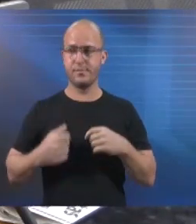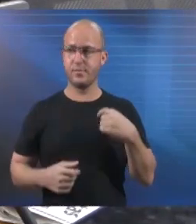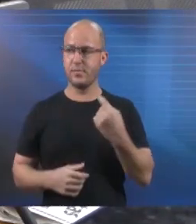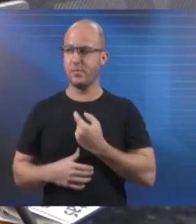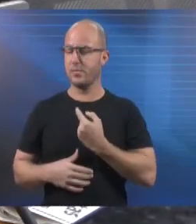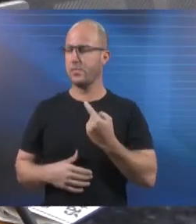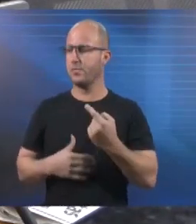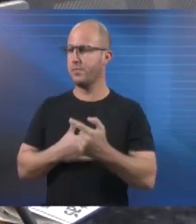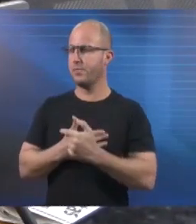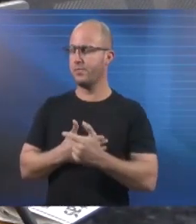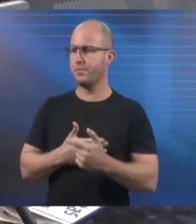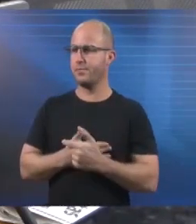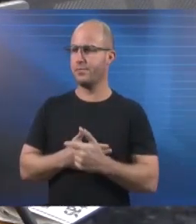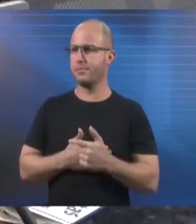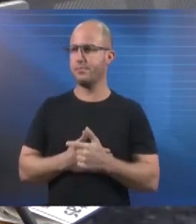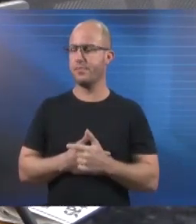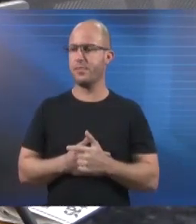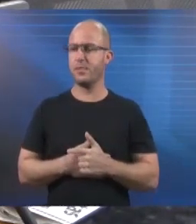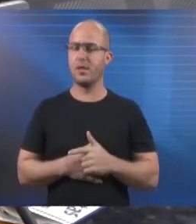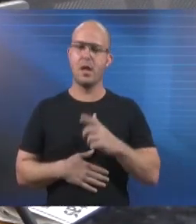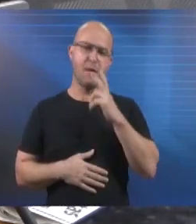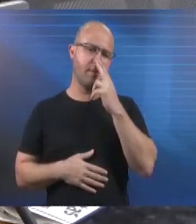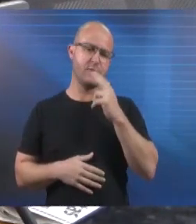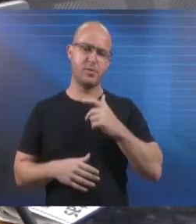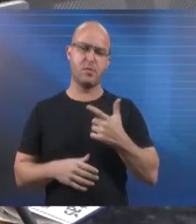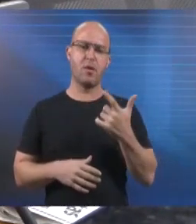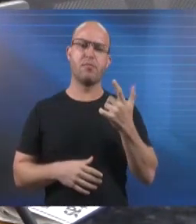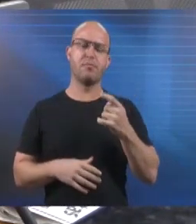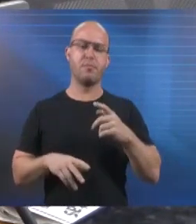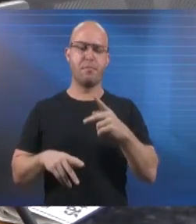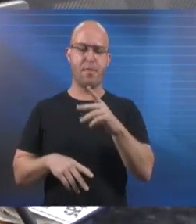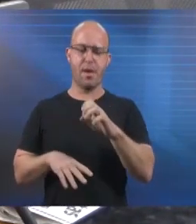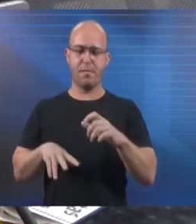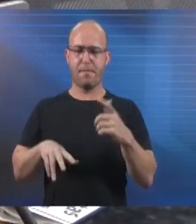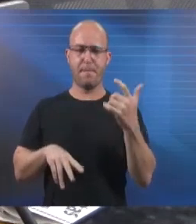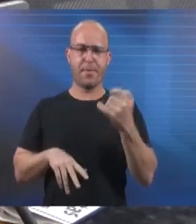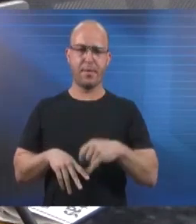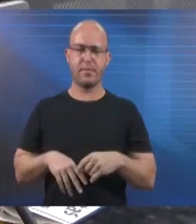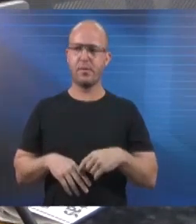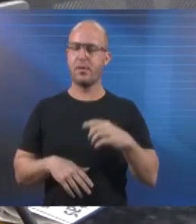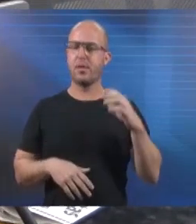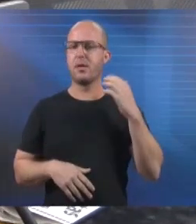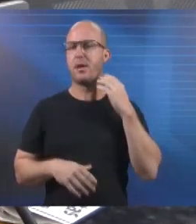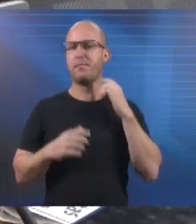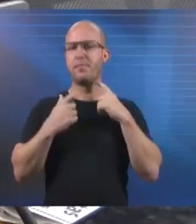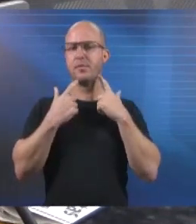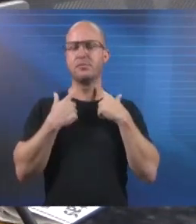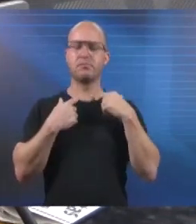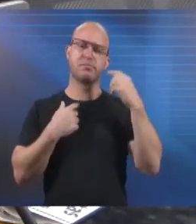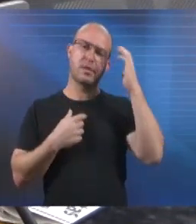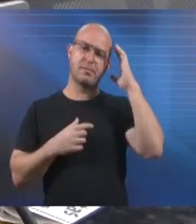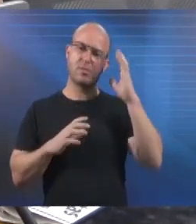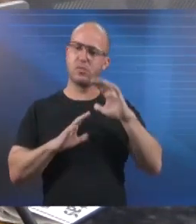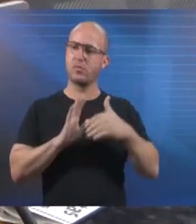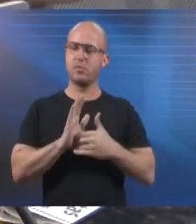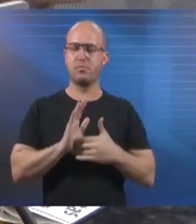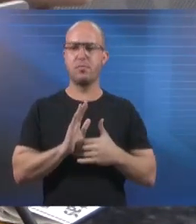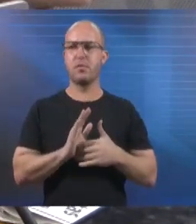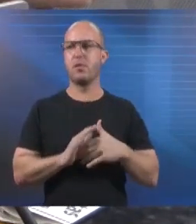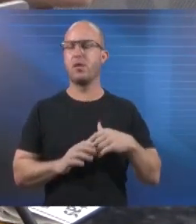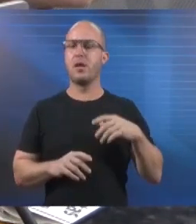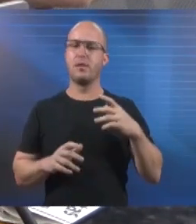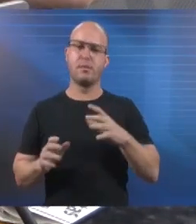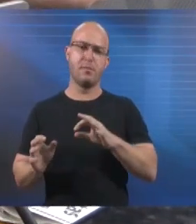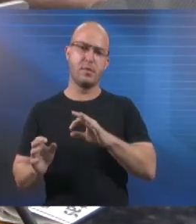papel deram um tiro no pé que eu vou dizer uma coisa acabaram com o pé com pescoço com a garganta com tudo porque a O povo